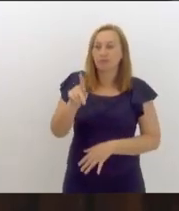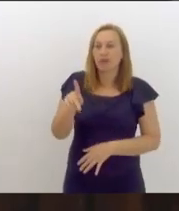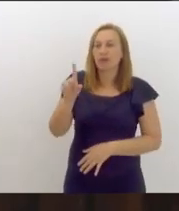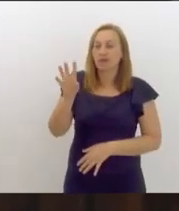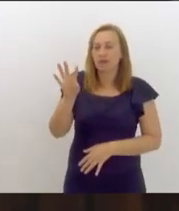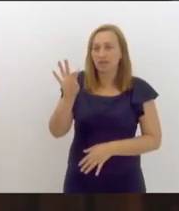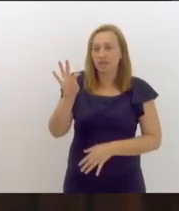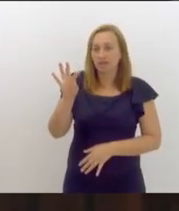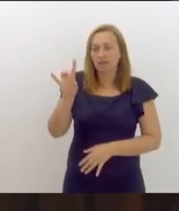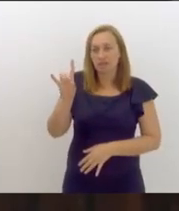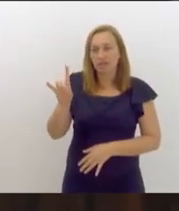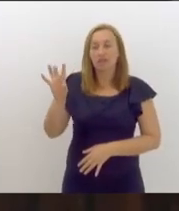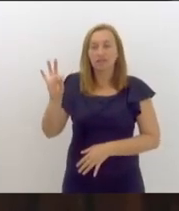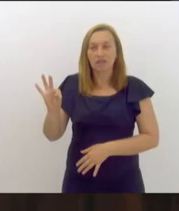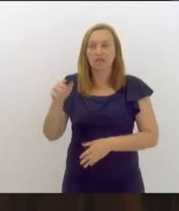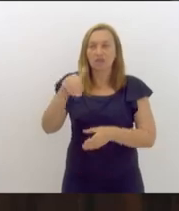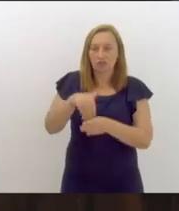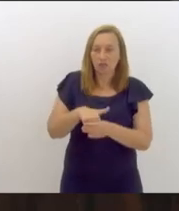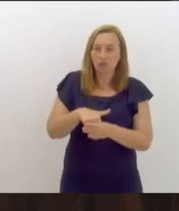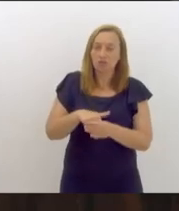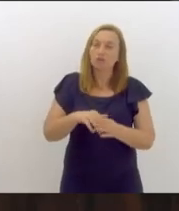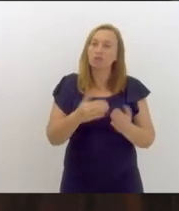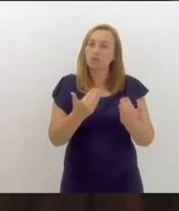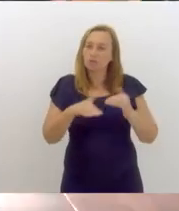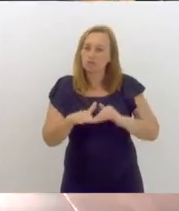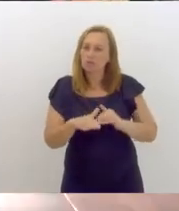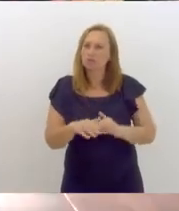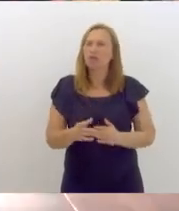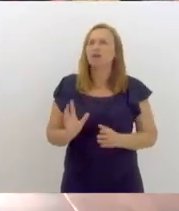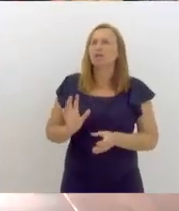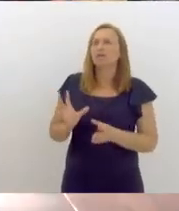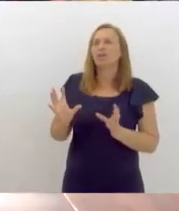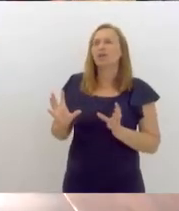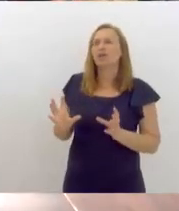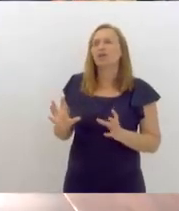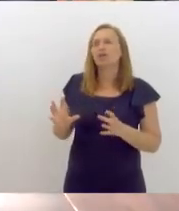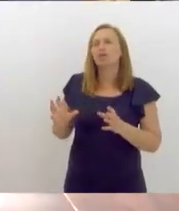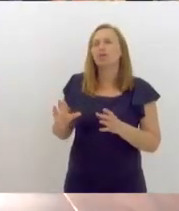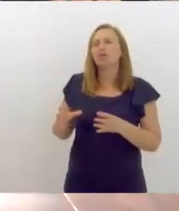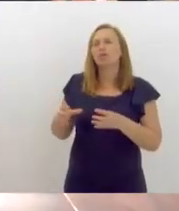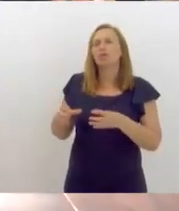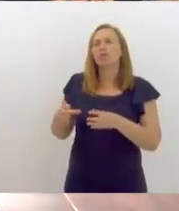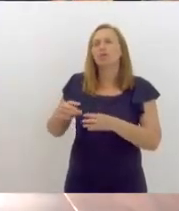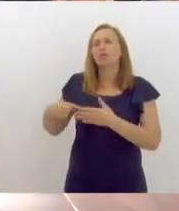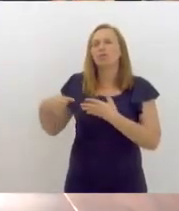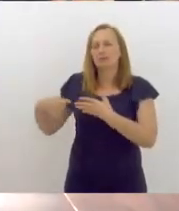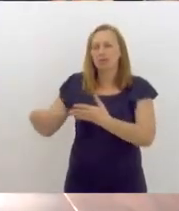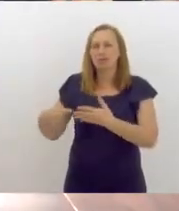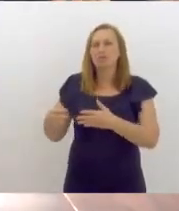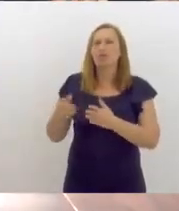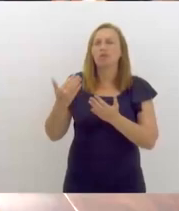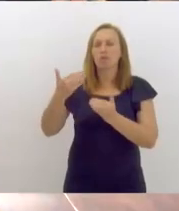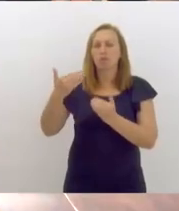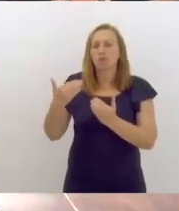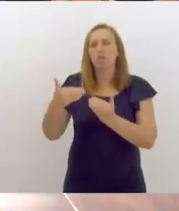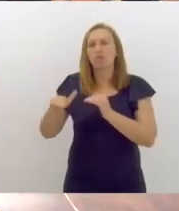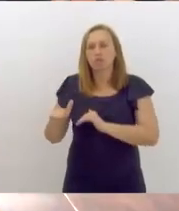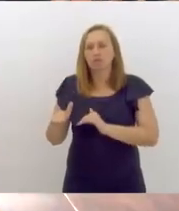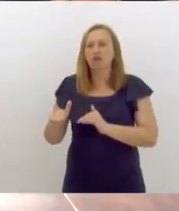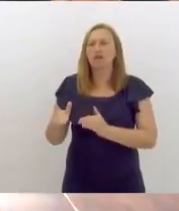vota contrário a pancada do PSOL volta ao contrário bancada do